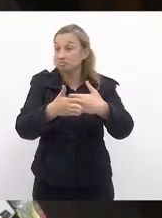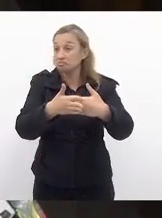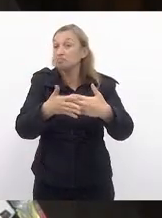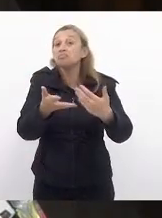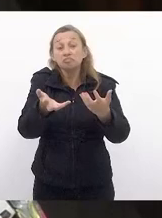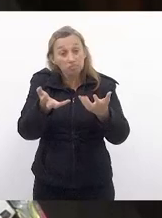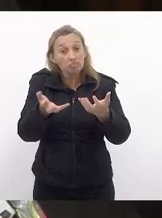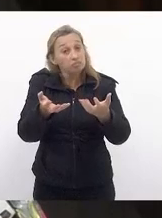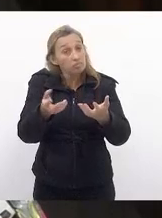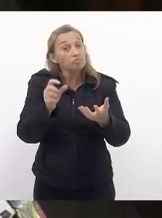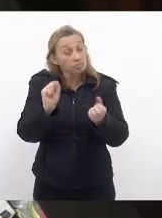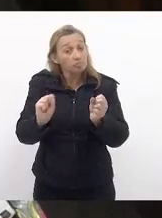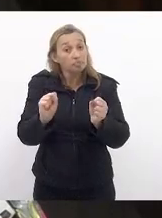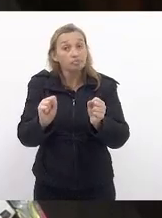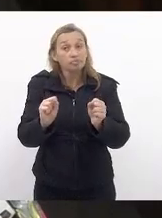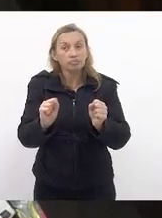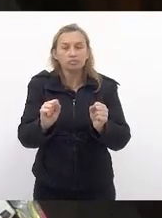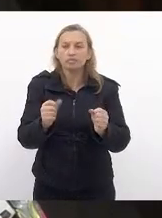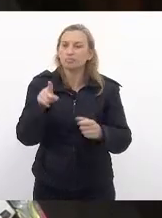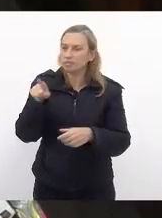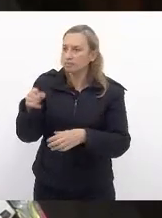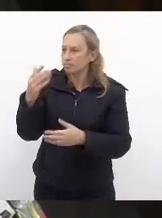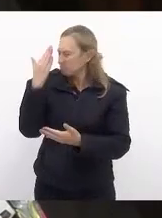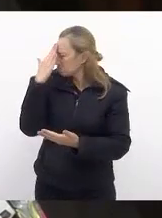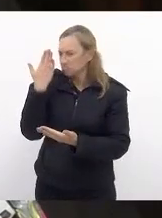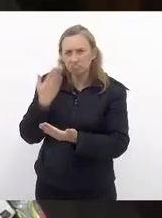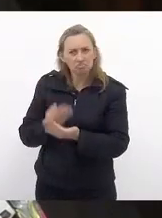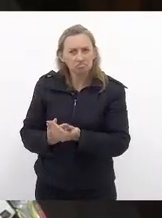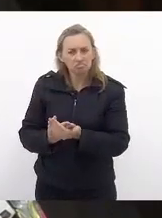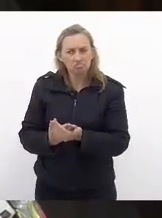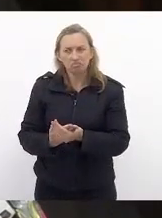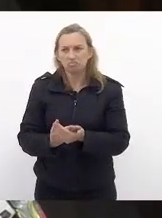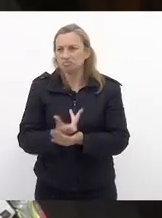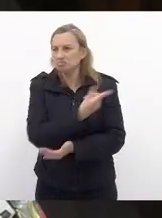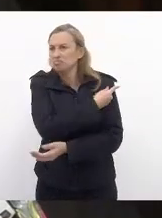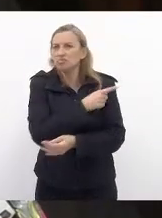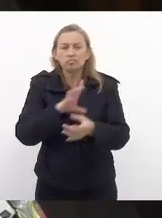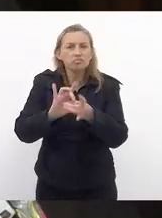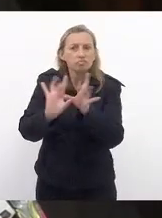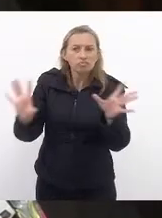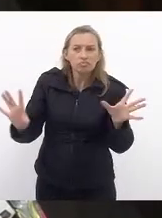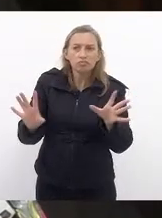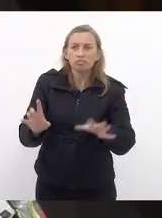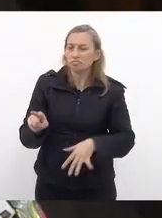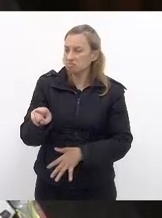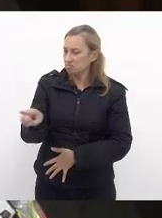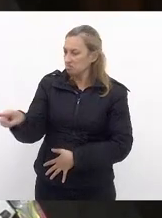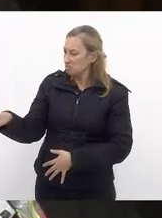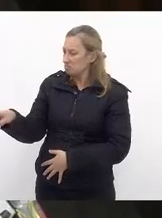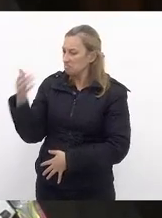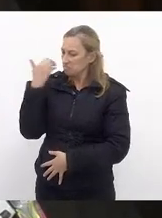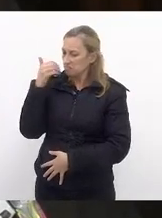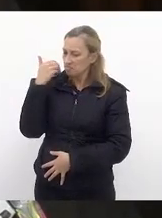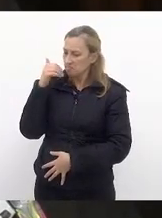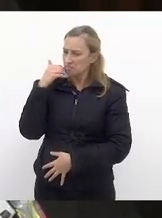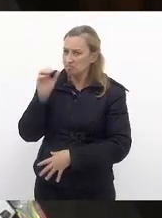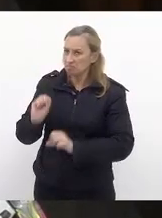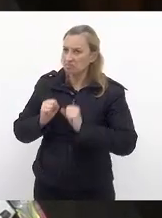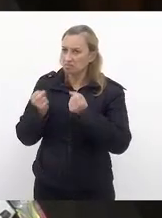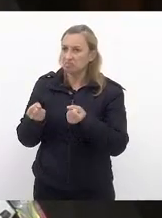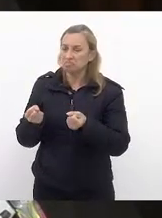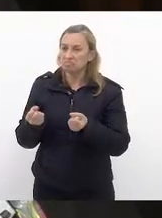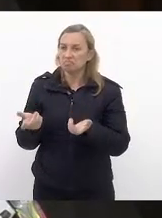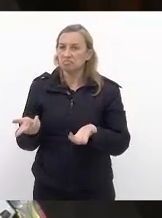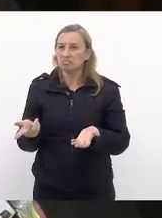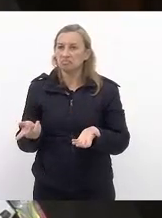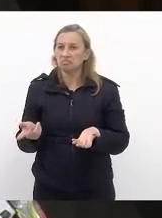queiram aqueles que não acreditam na vacina são livres esses canalhas defendem a